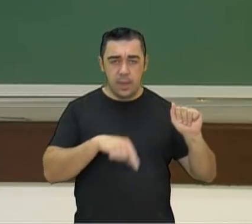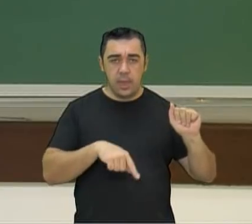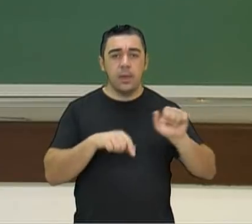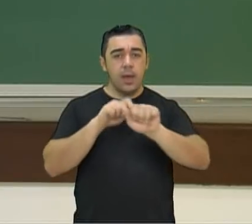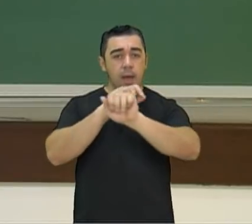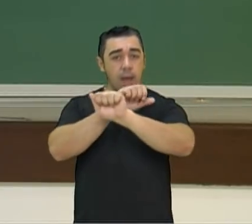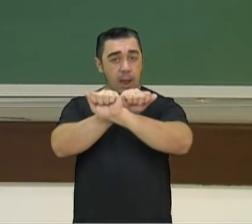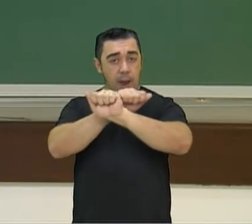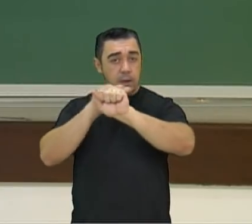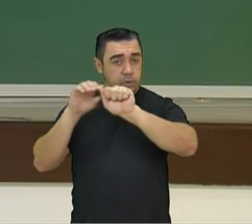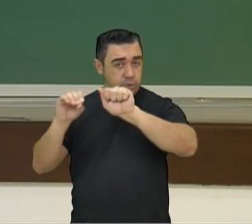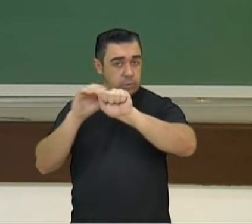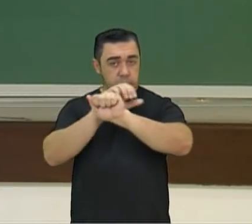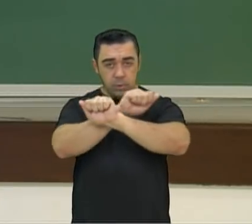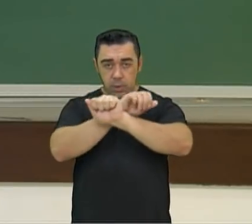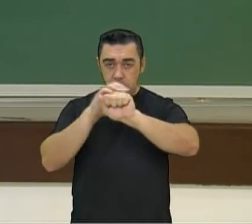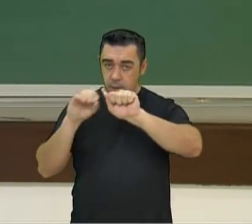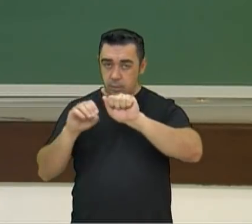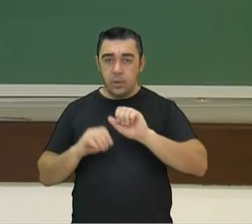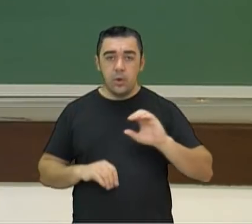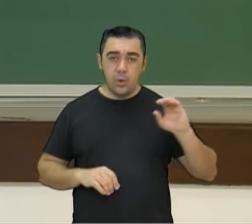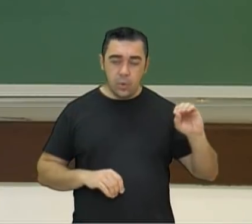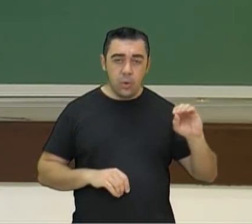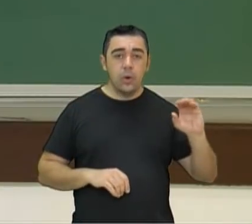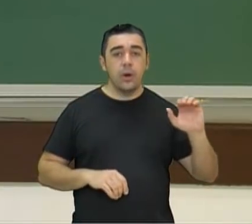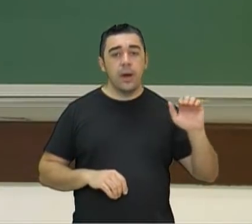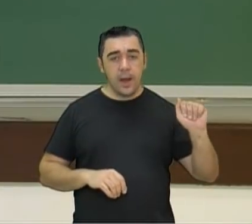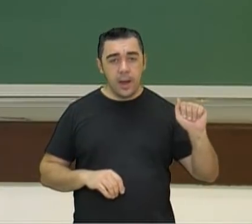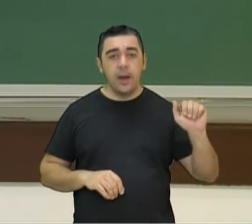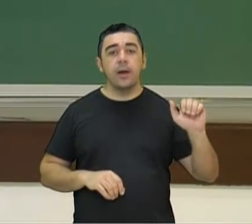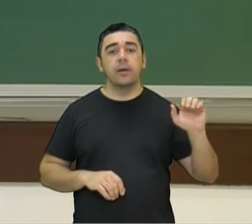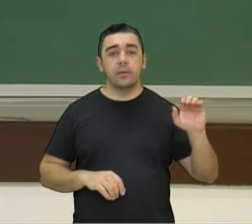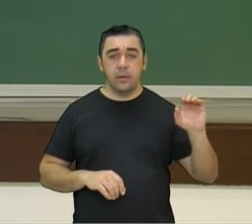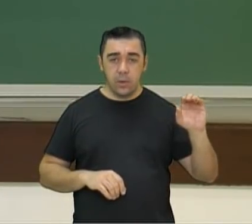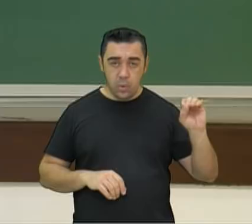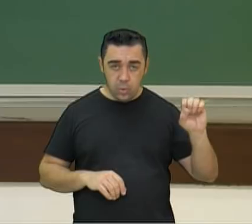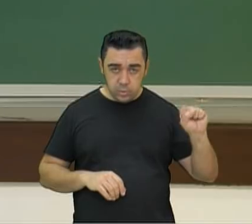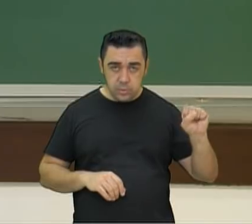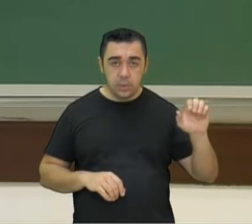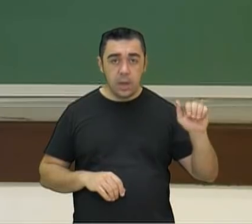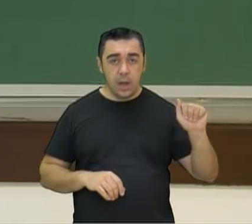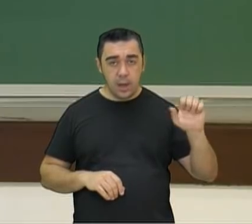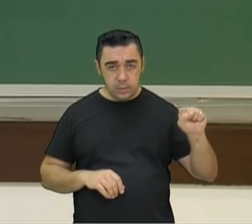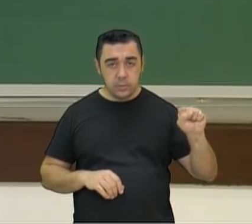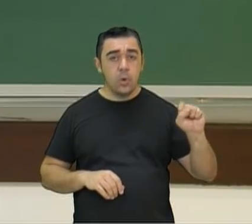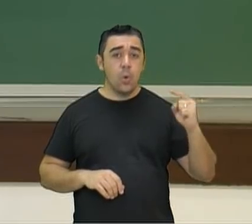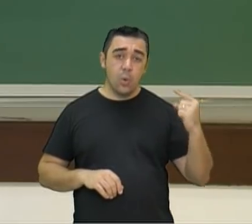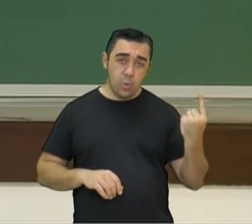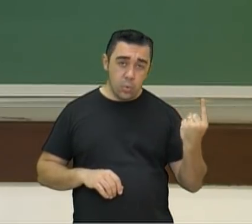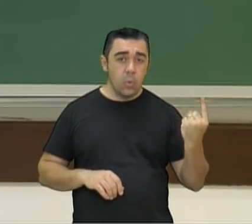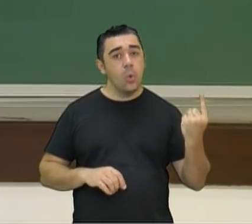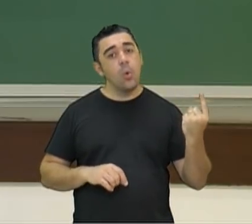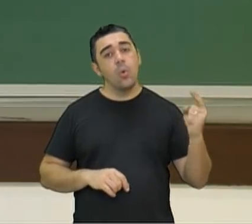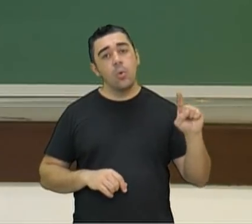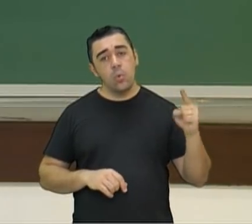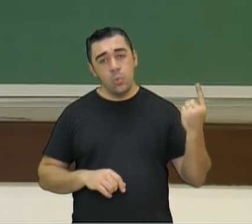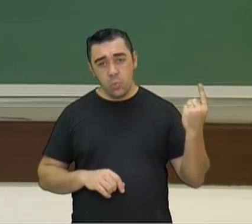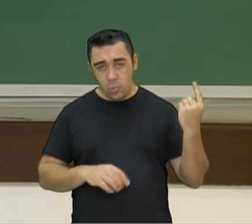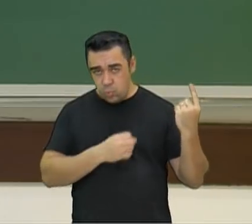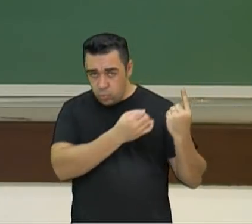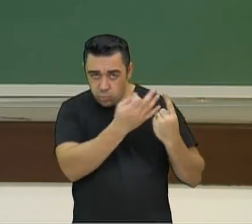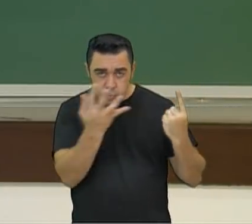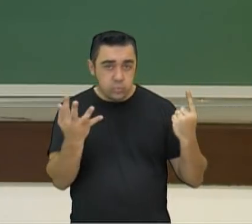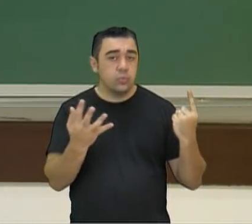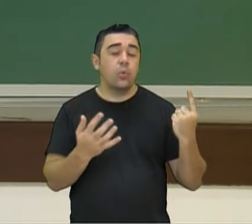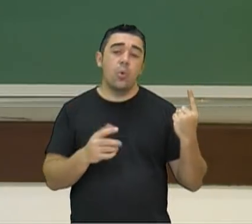definido, né? O, a, os, as, ou um artigo indefinido, uma, uns, umas, né? Quando não está claro para mim do